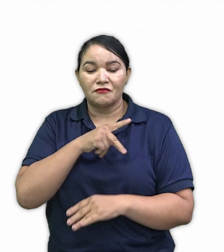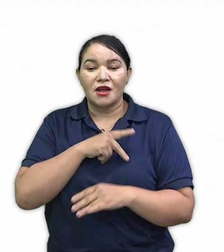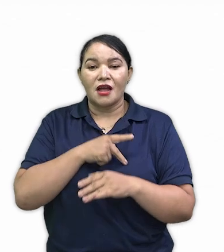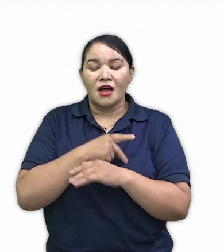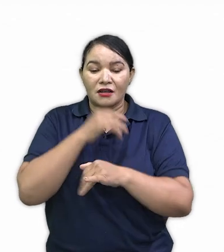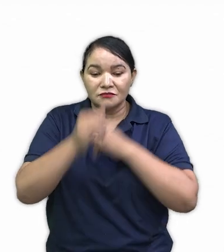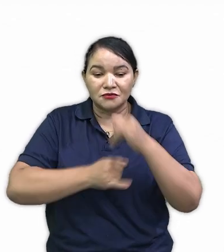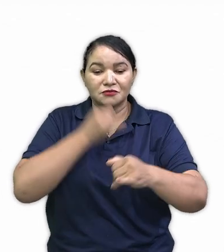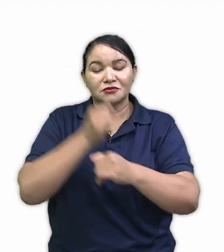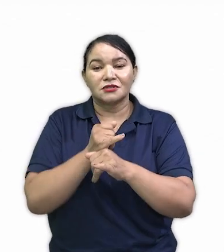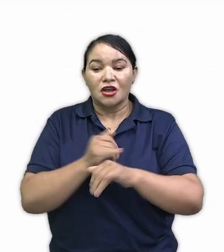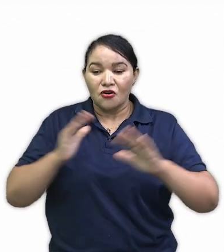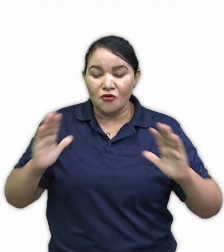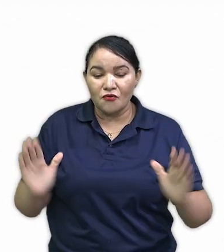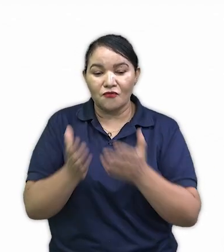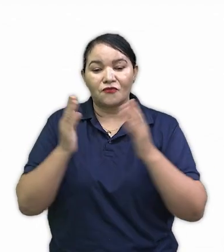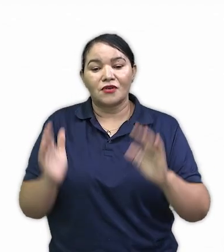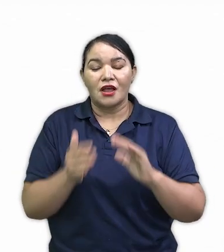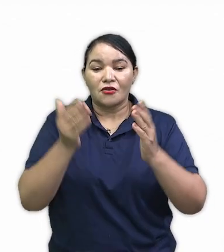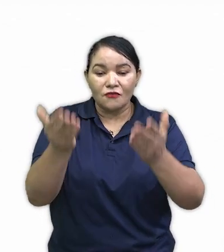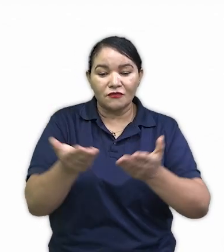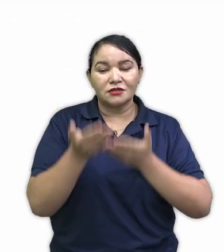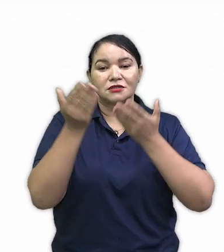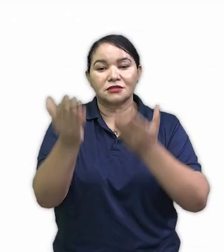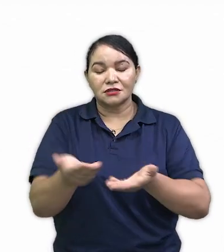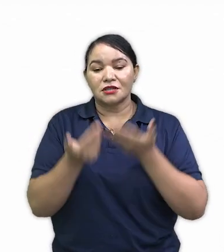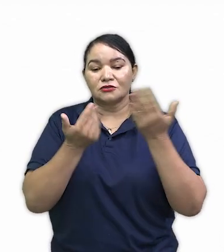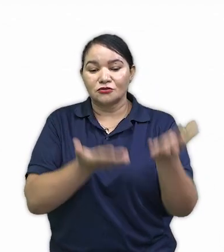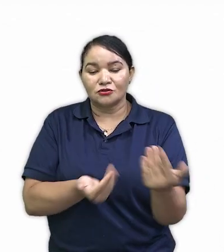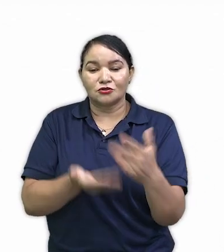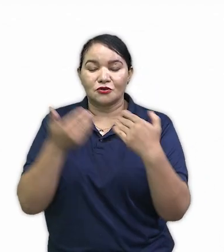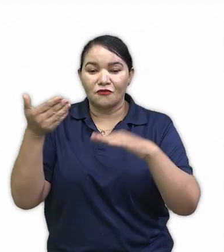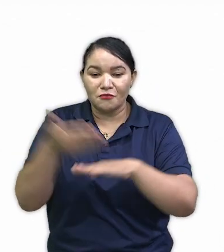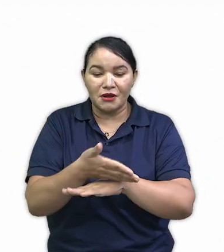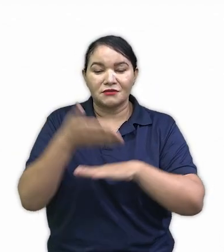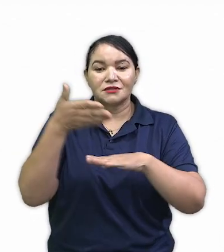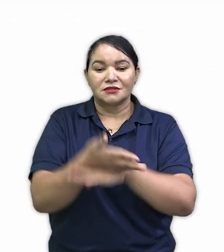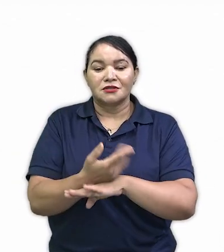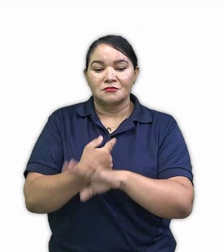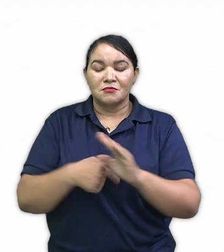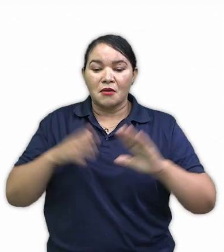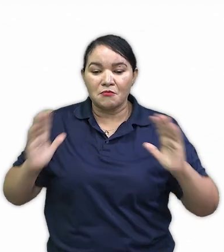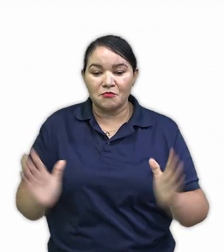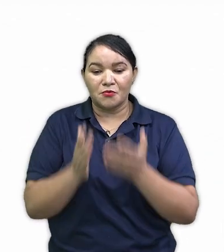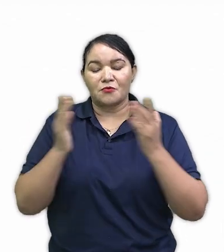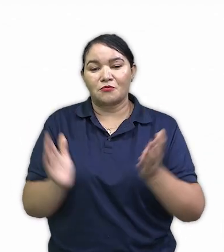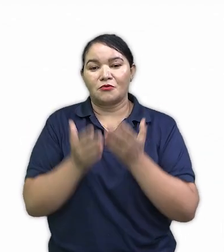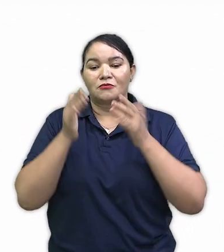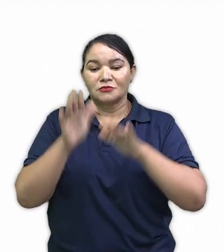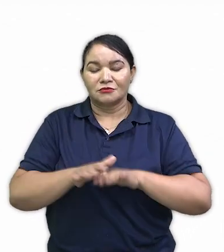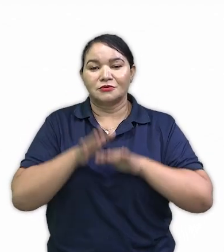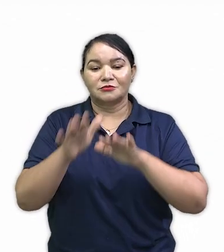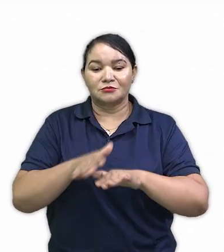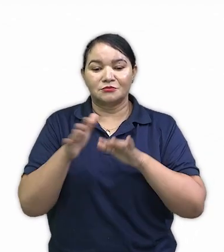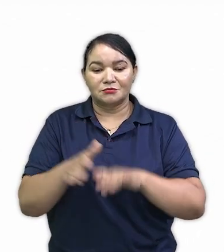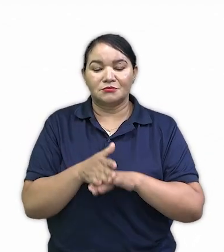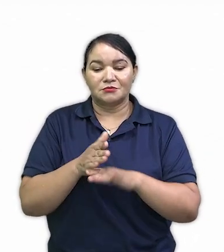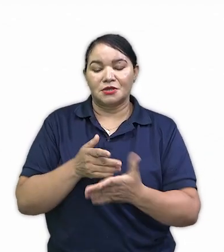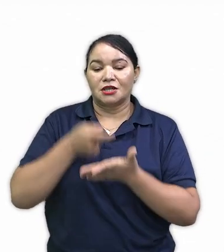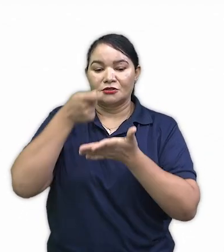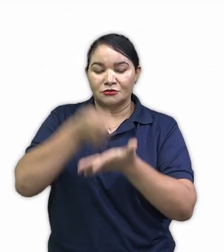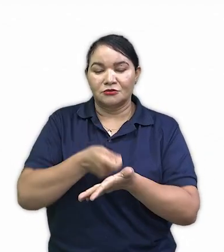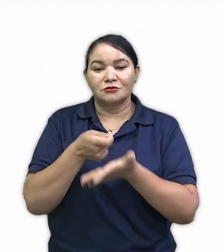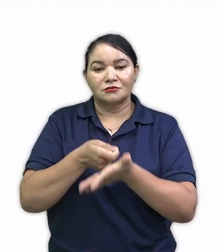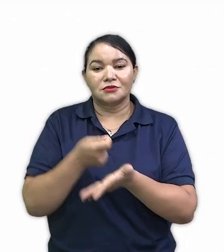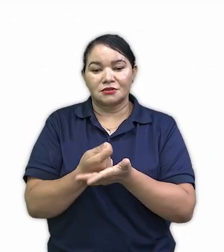mídia, convidando esse público a se envolver na política, motivando o senso cívico e o dever ético com a